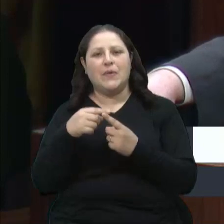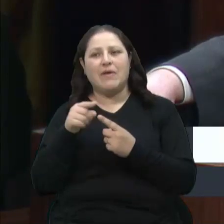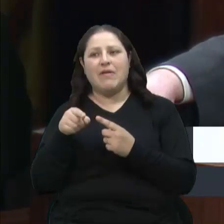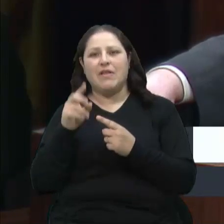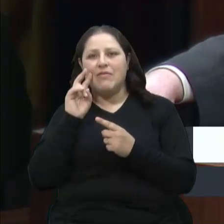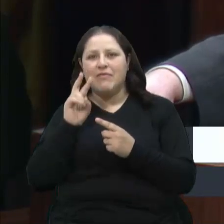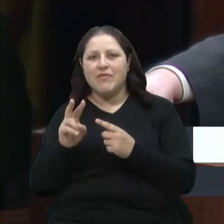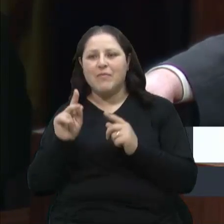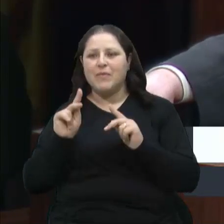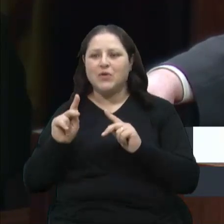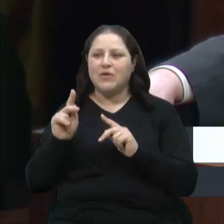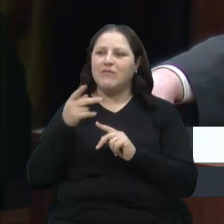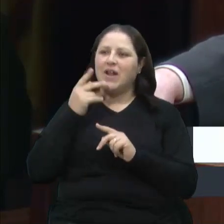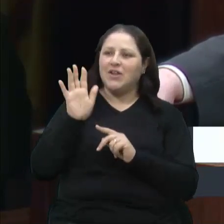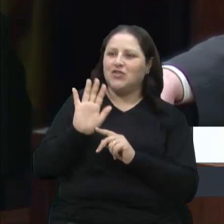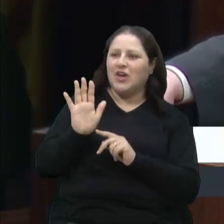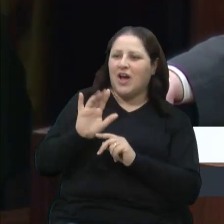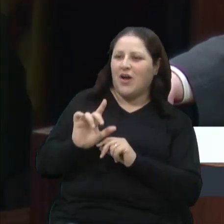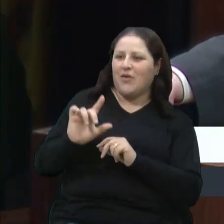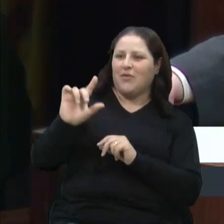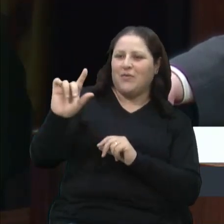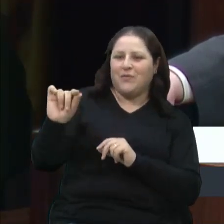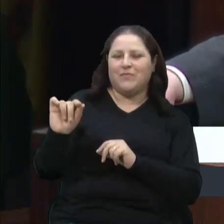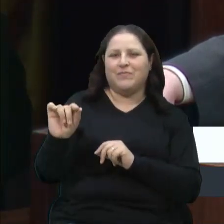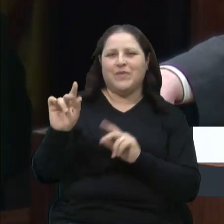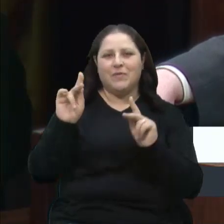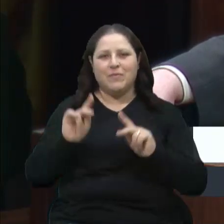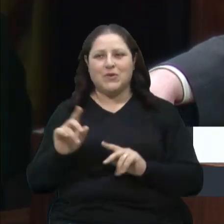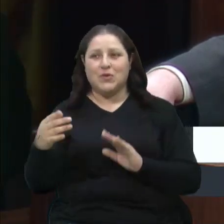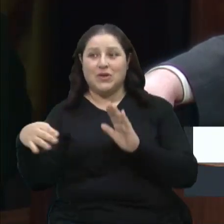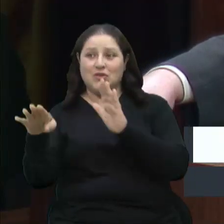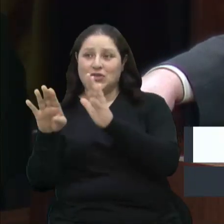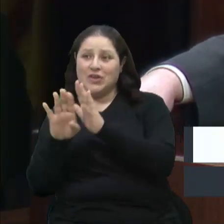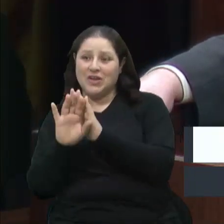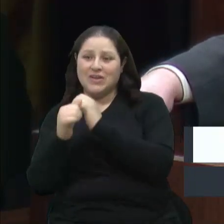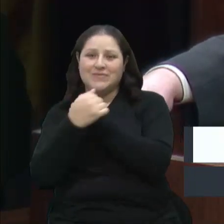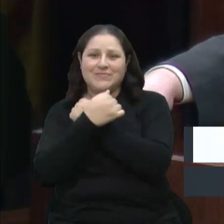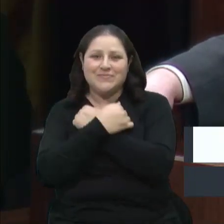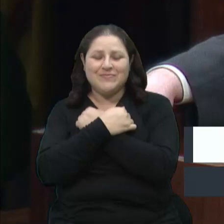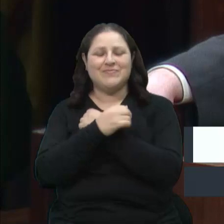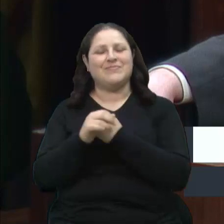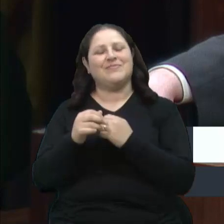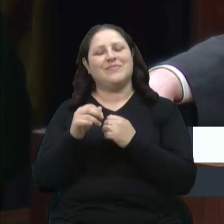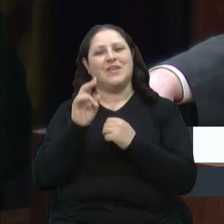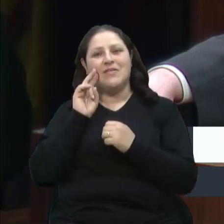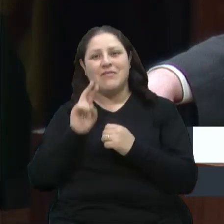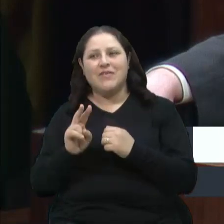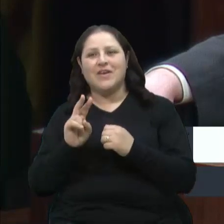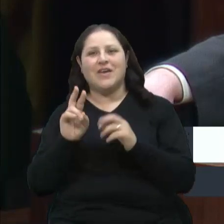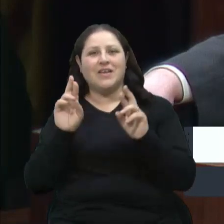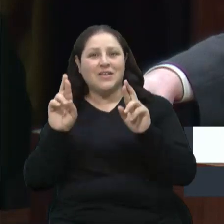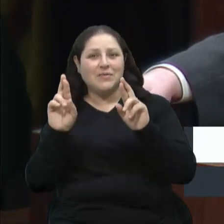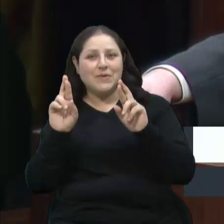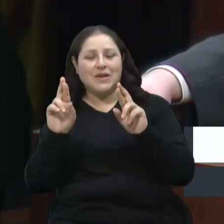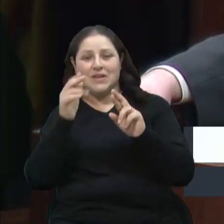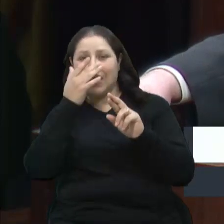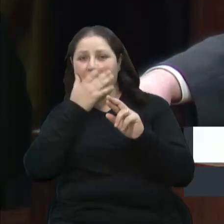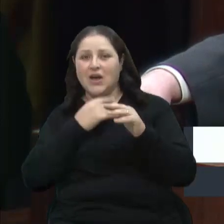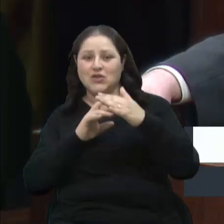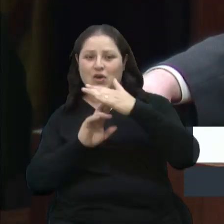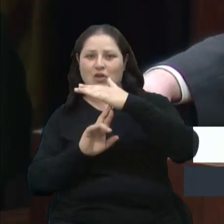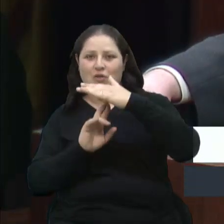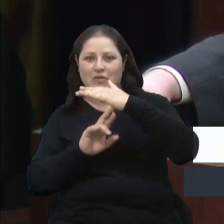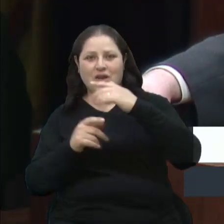você vê esperanças, né? E eu acredito que a rodoviária tem que ser, a estação